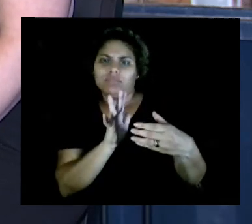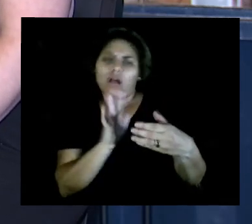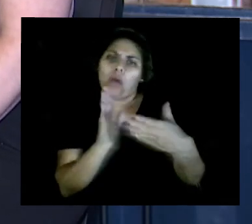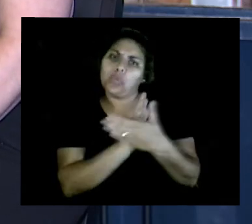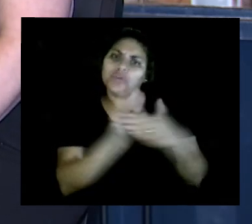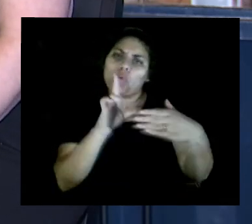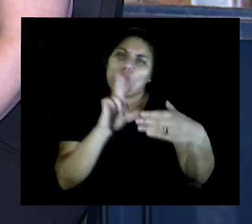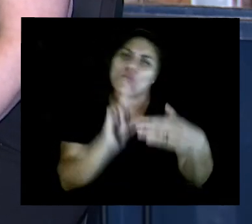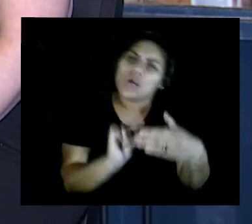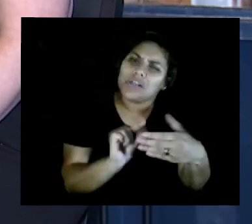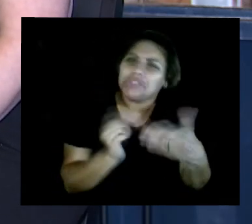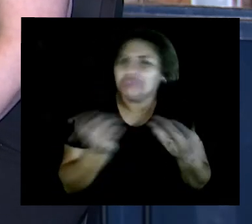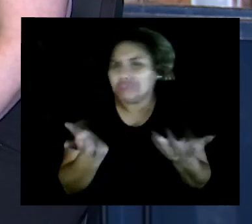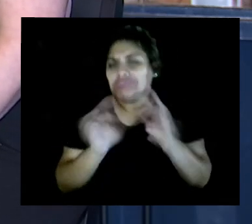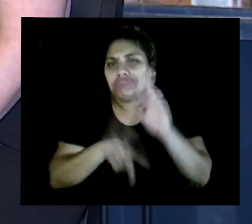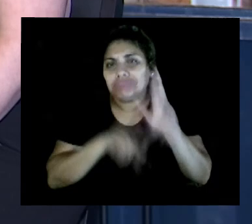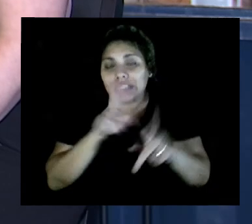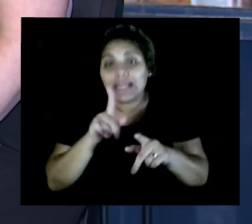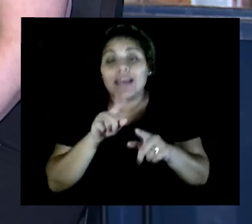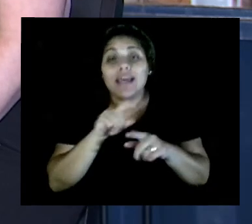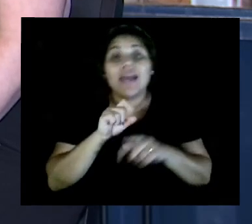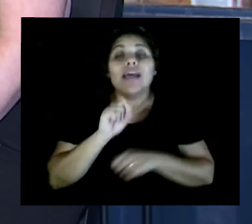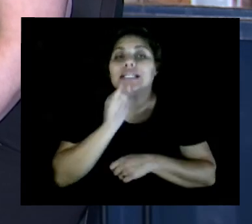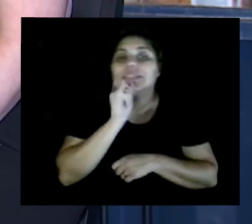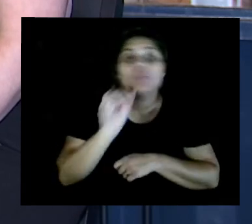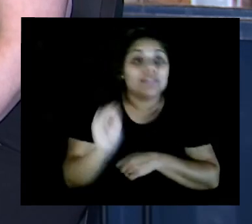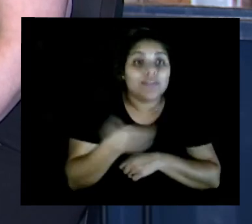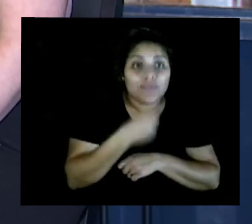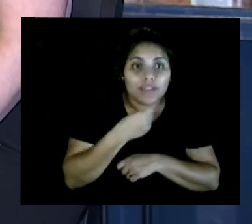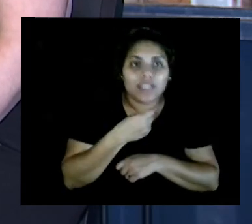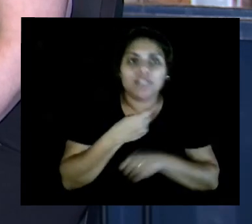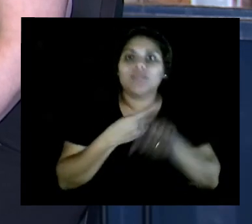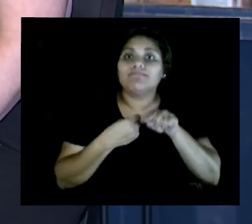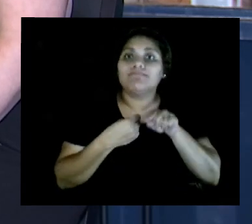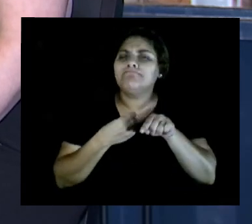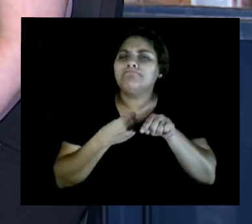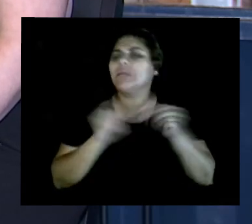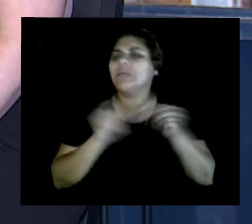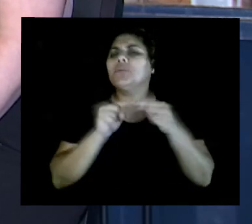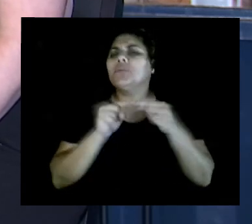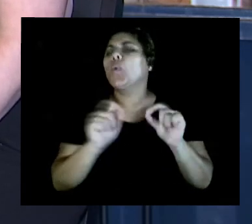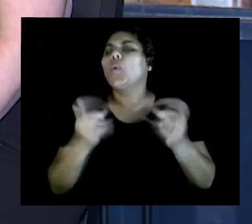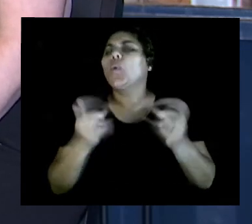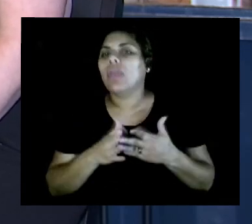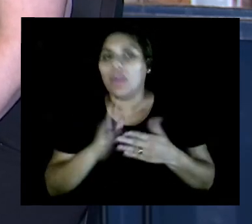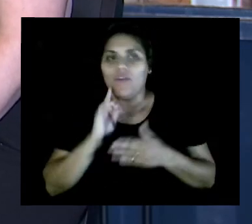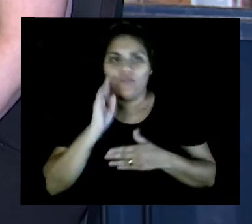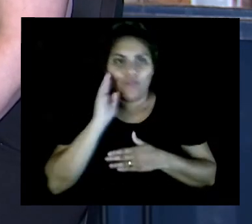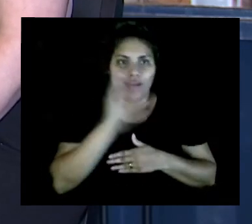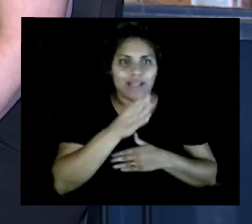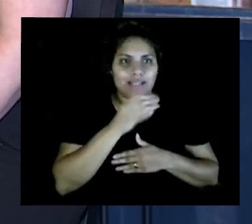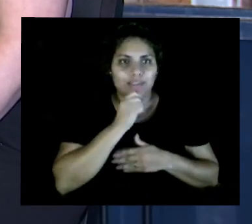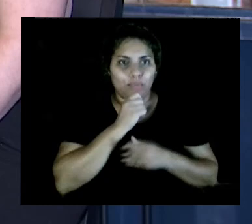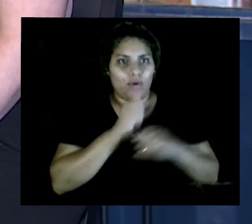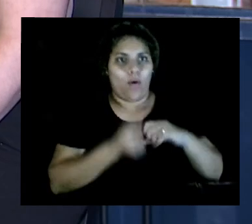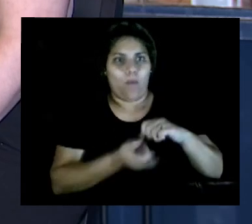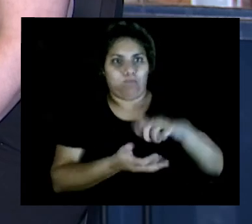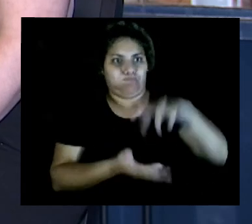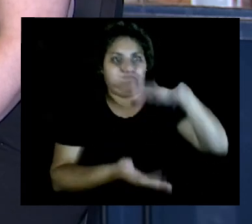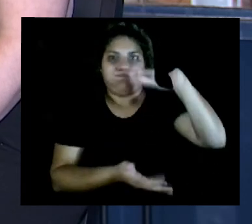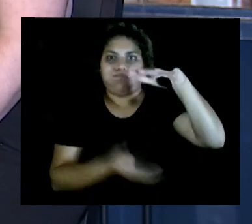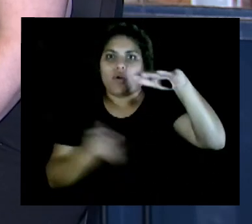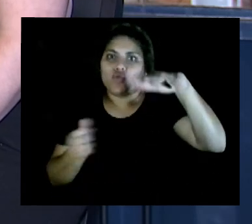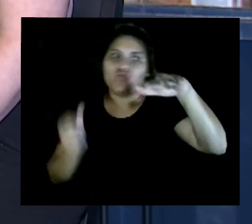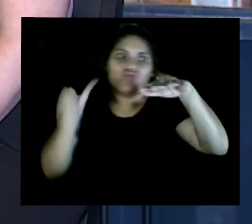aí a gente vai começar a determinar essa parte de envase. É uma cerveja que vai direto para barril, né, que comumente chamamos de